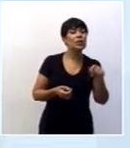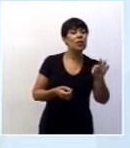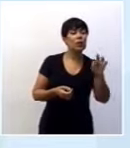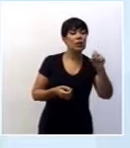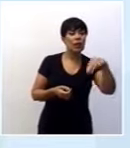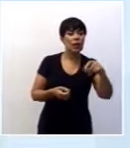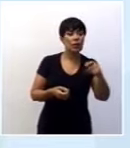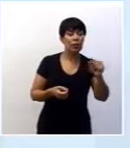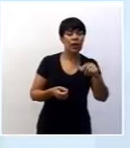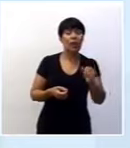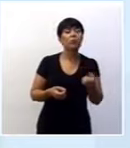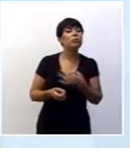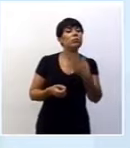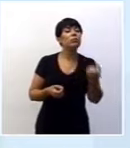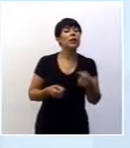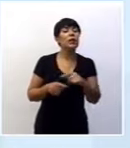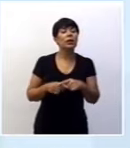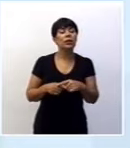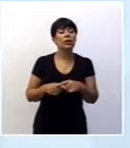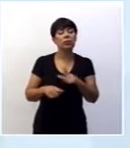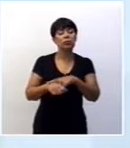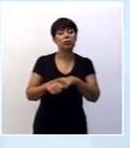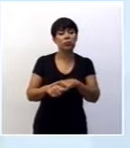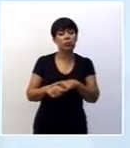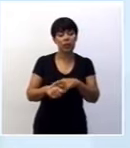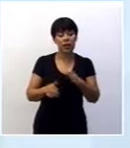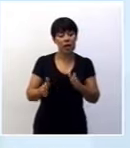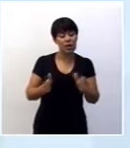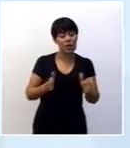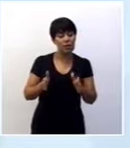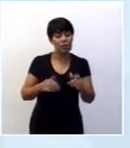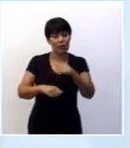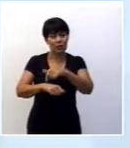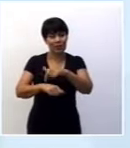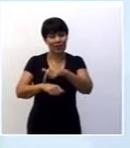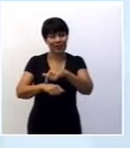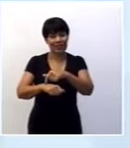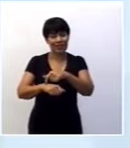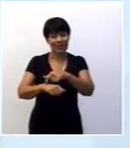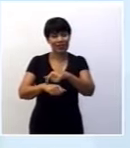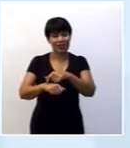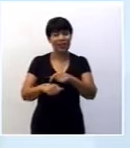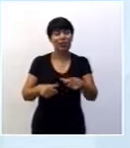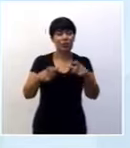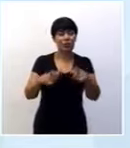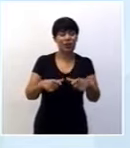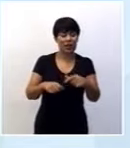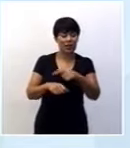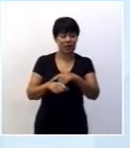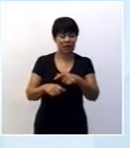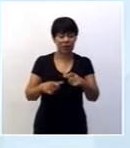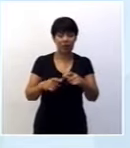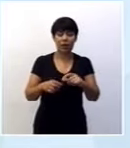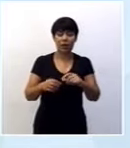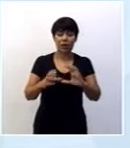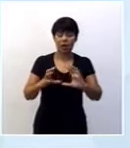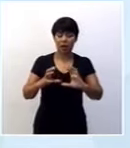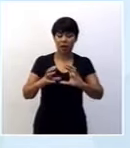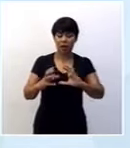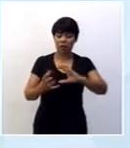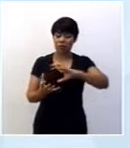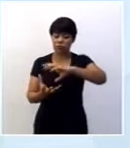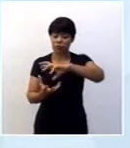de quanto em quanto tempo o mesmo lugar lá do espaço, né? O mesmo lugar da superfície terrestre, vai ter